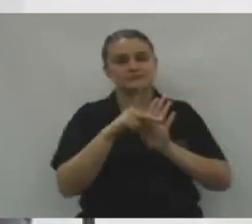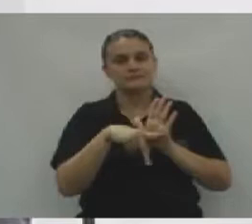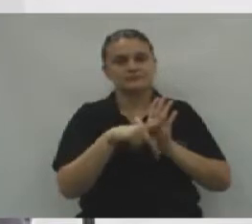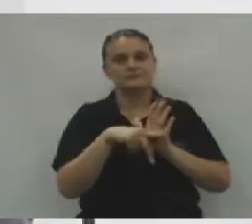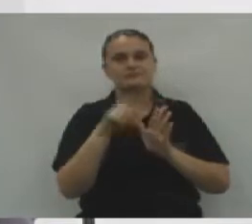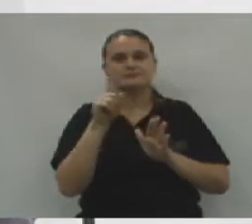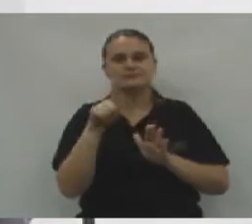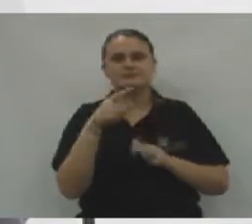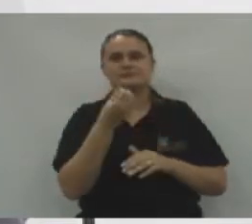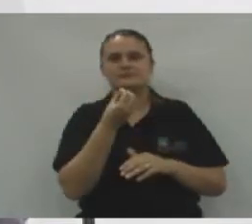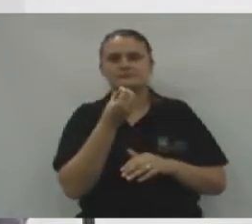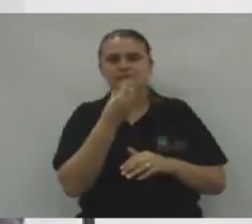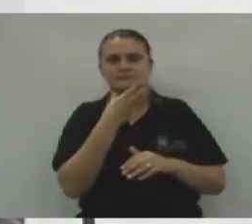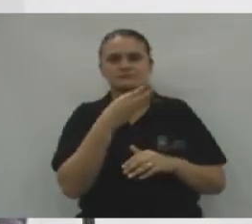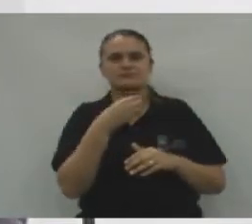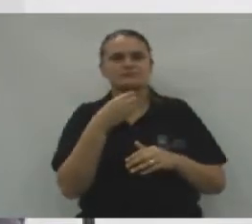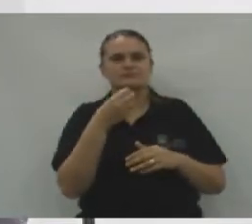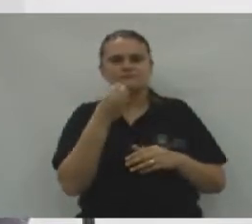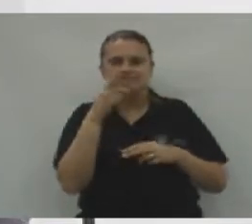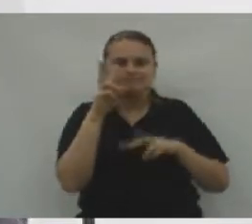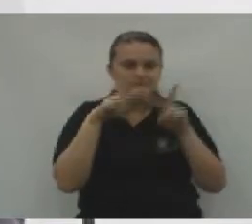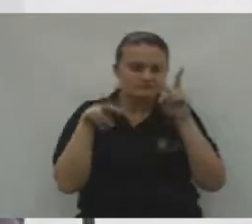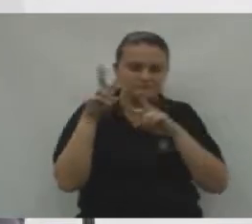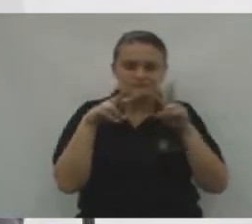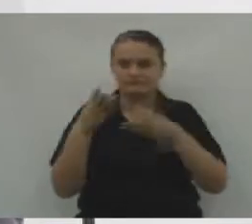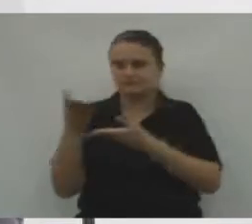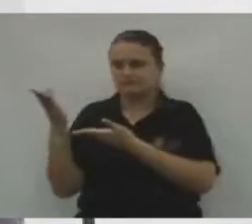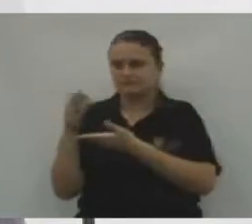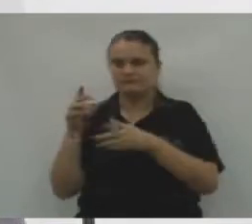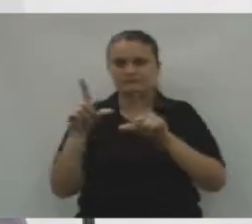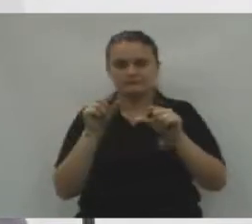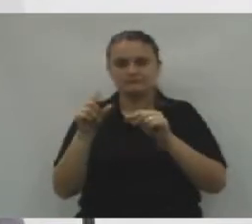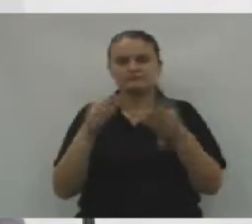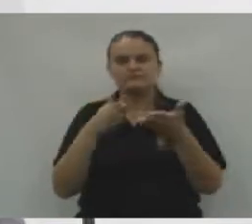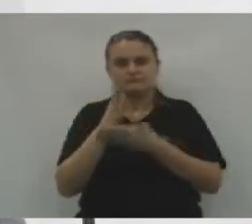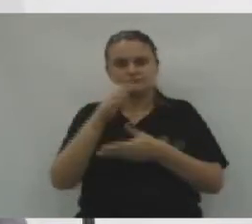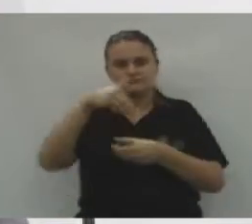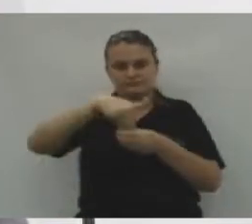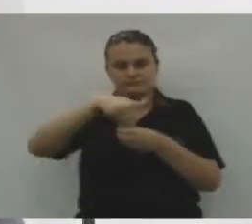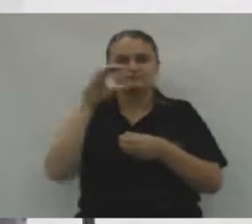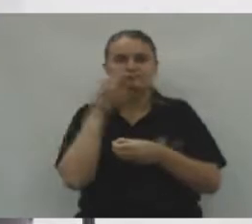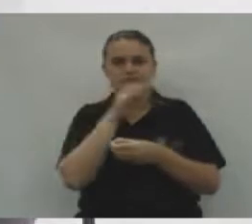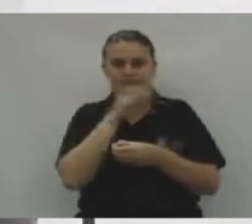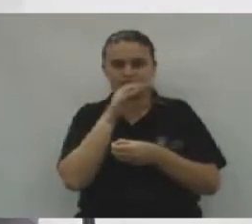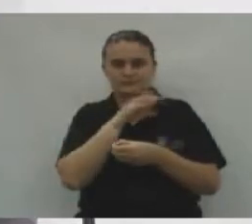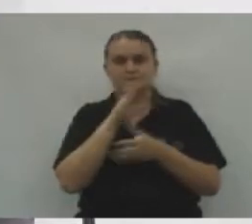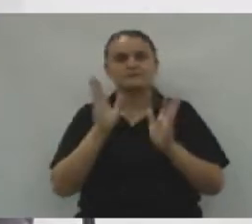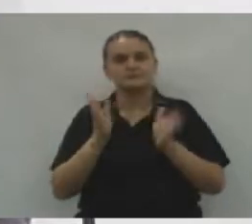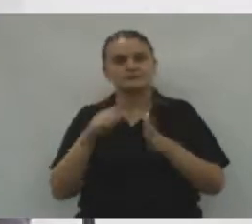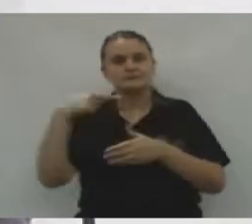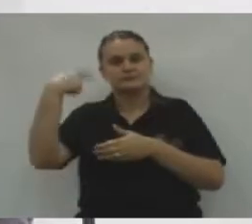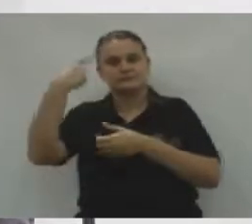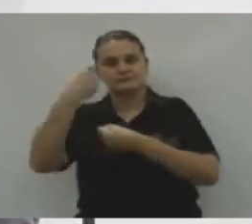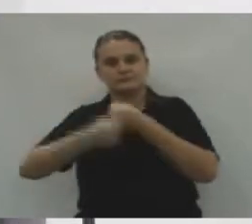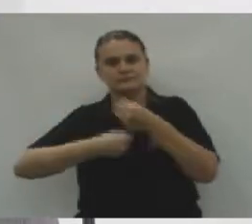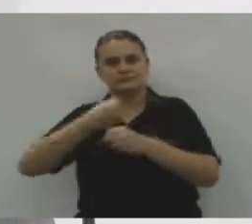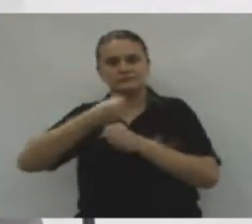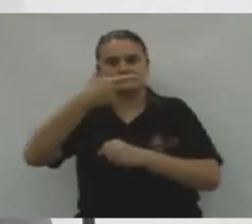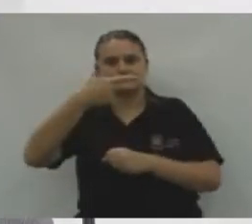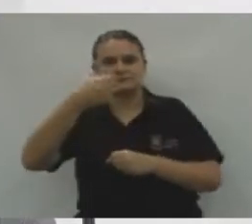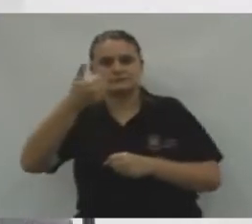foi muito, muito bem analisado por vocês e aprovado de uma forma muito rápida. Que agora, no ano de